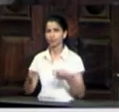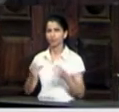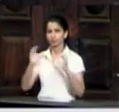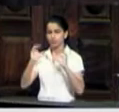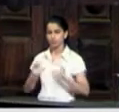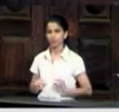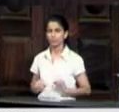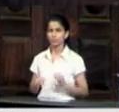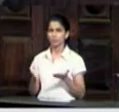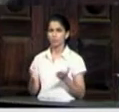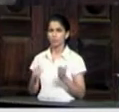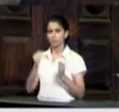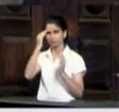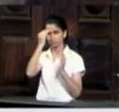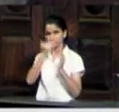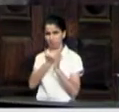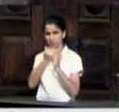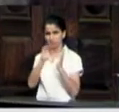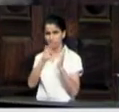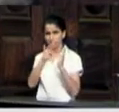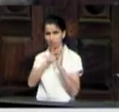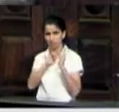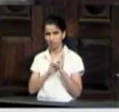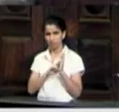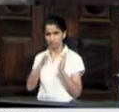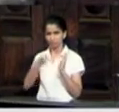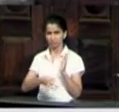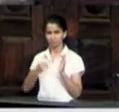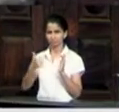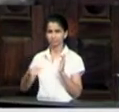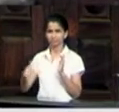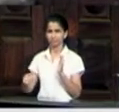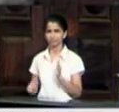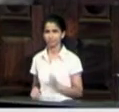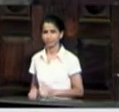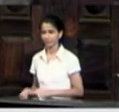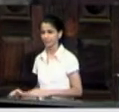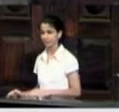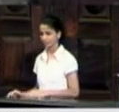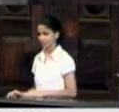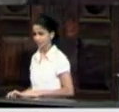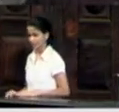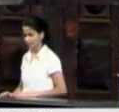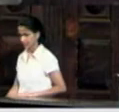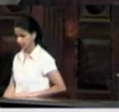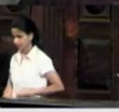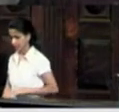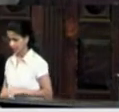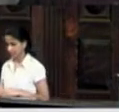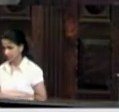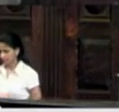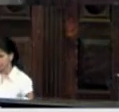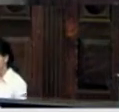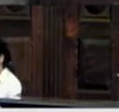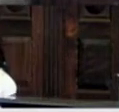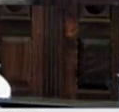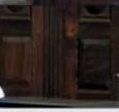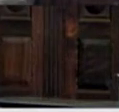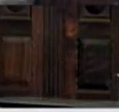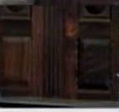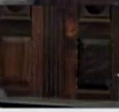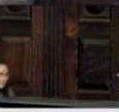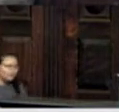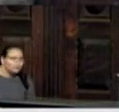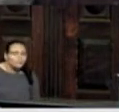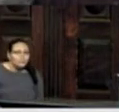para inclusão no benefício. Desde que o Ministério Público Eleitoral propôs a ação, o PMDB vem acompanhando de